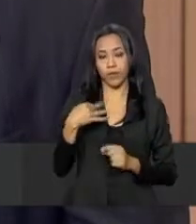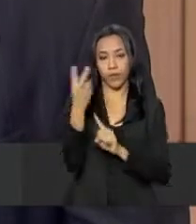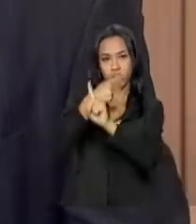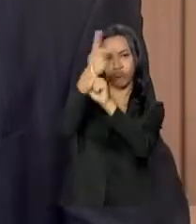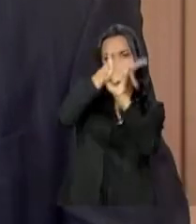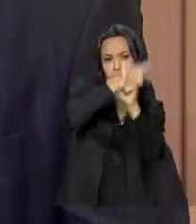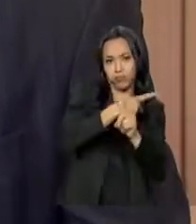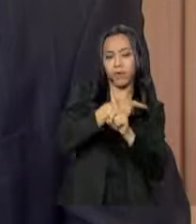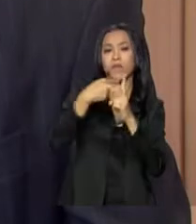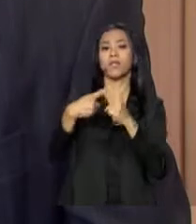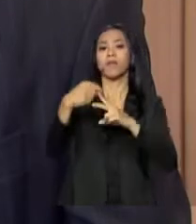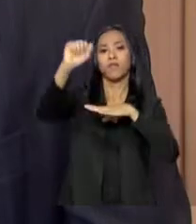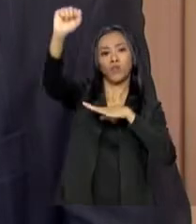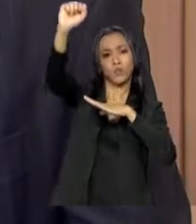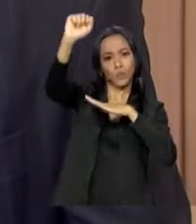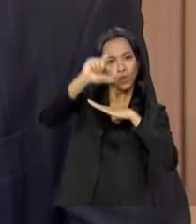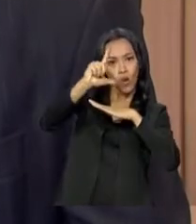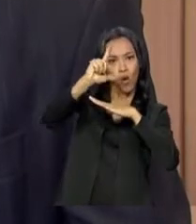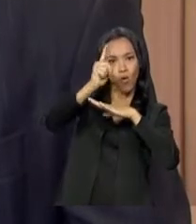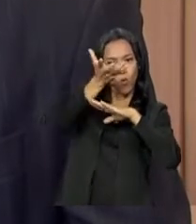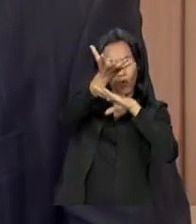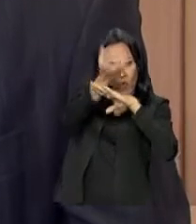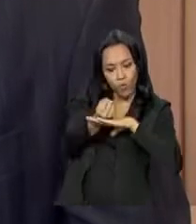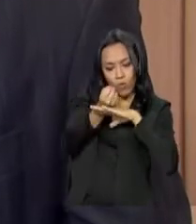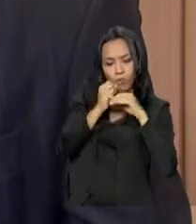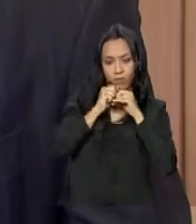e a solar, elas não causam